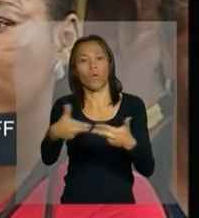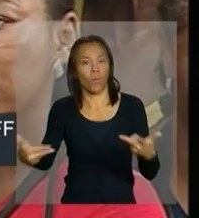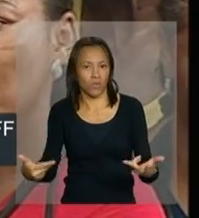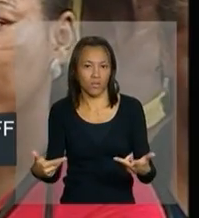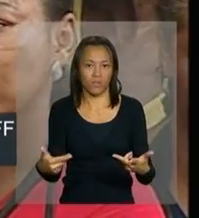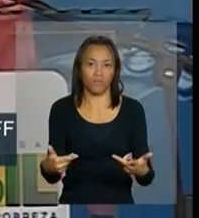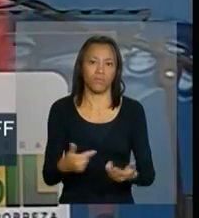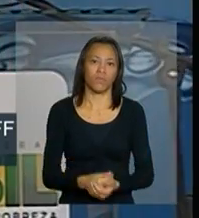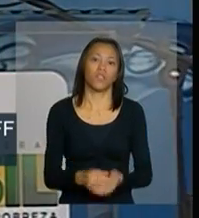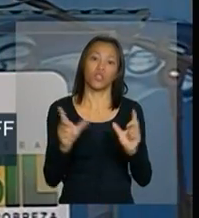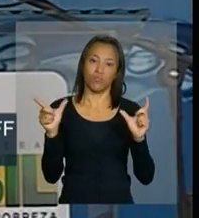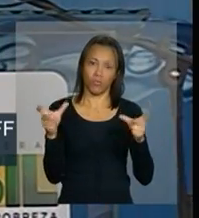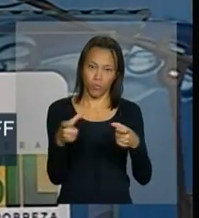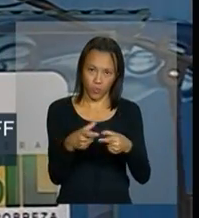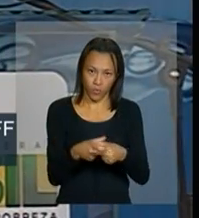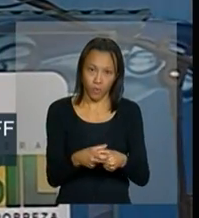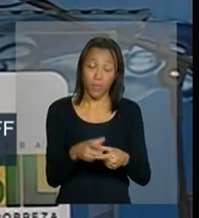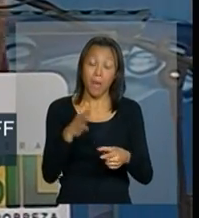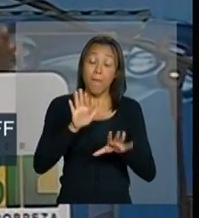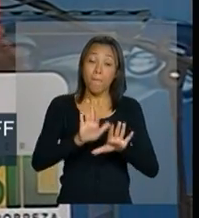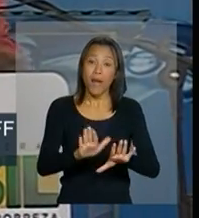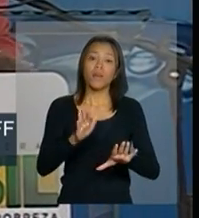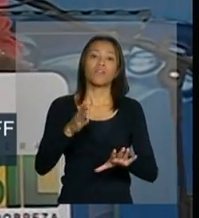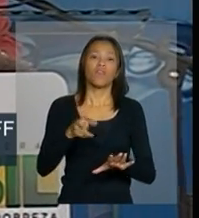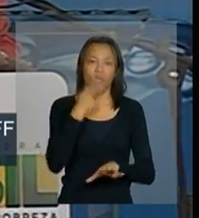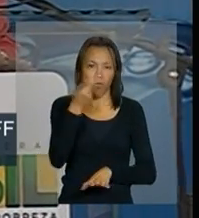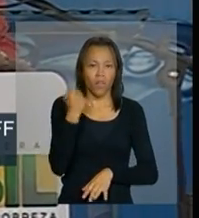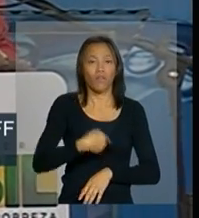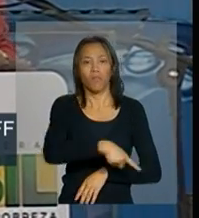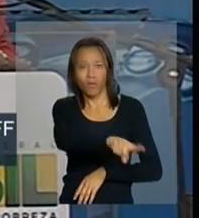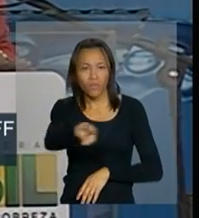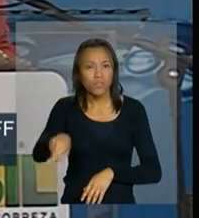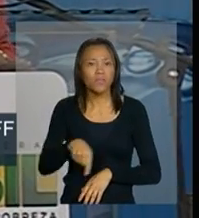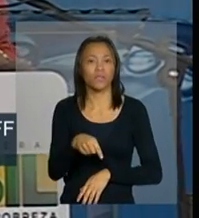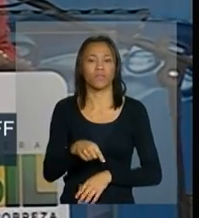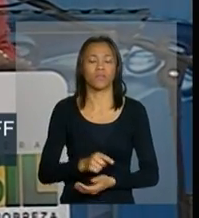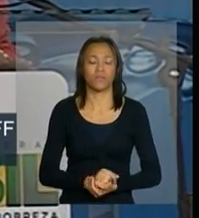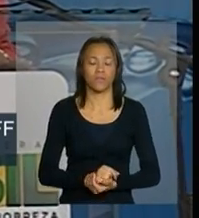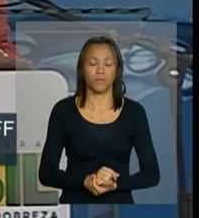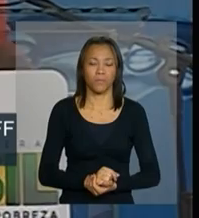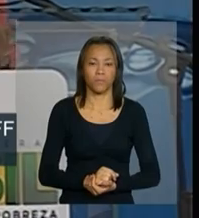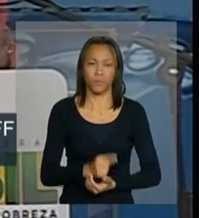reforço. Mas eu vou dizer para vocês uma coisa.